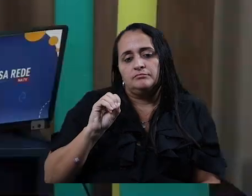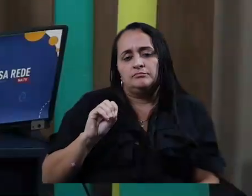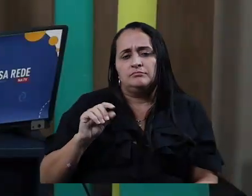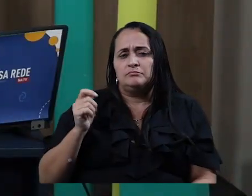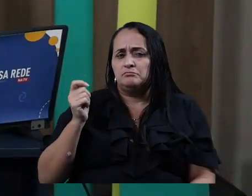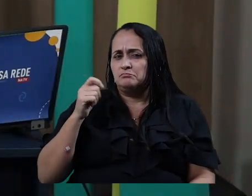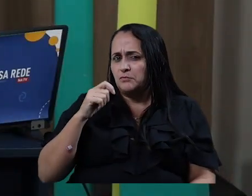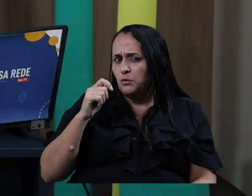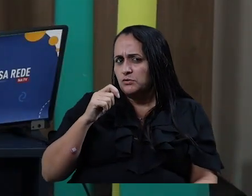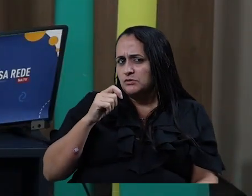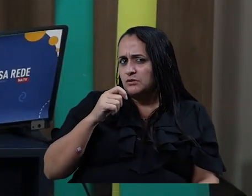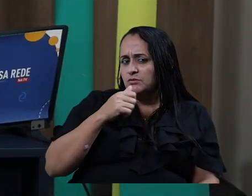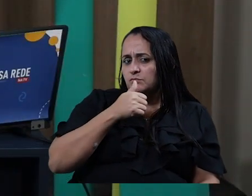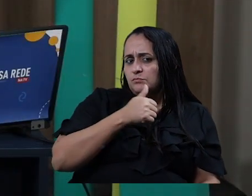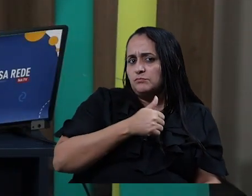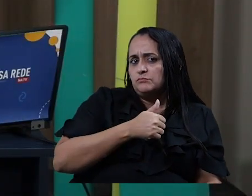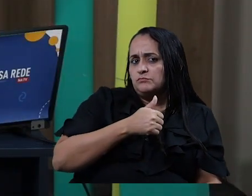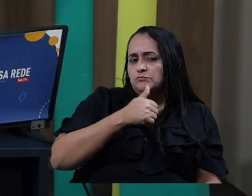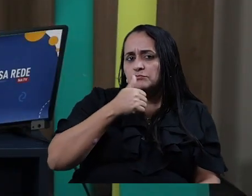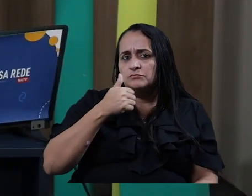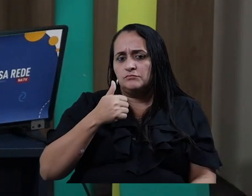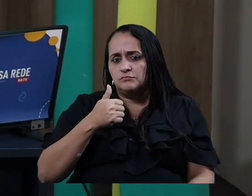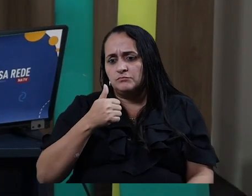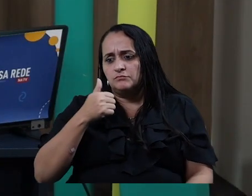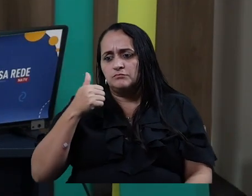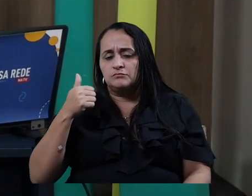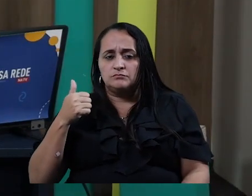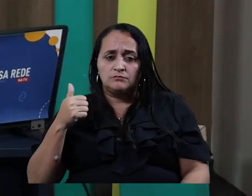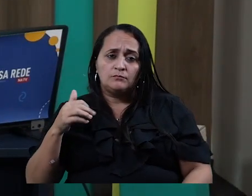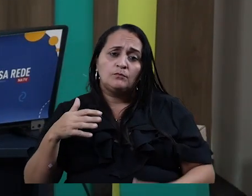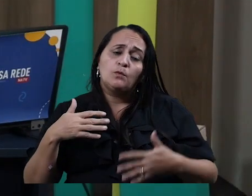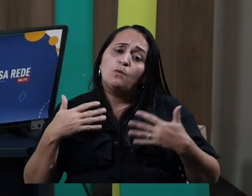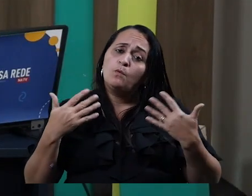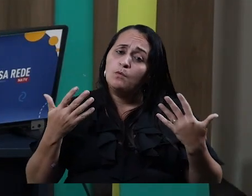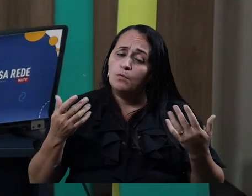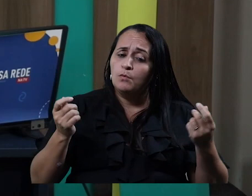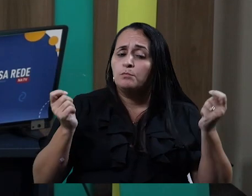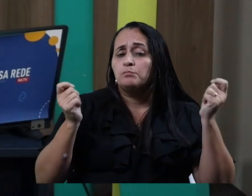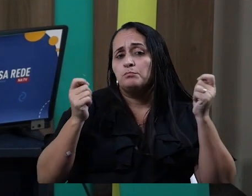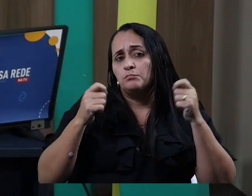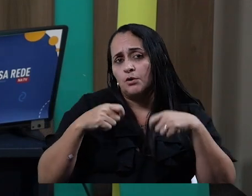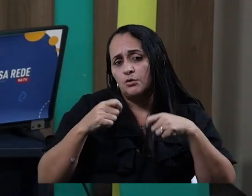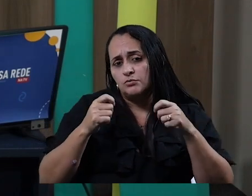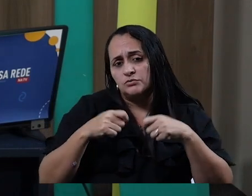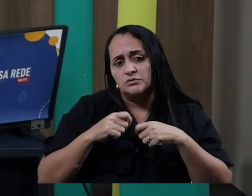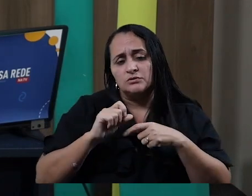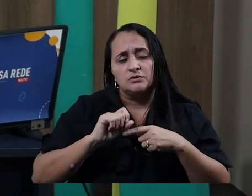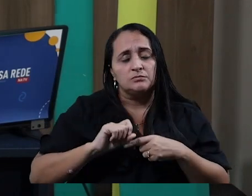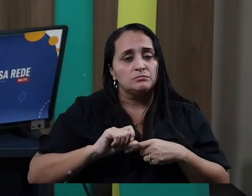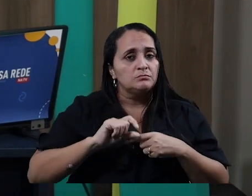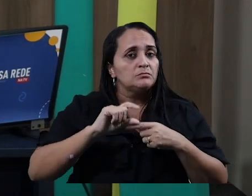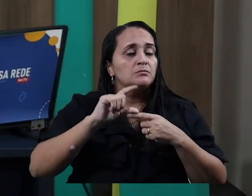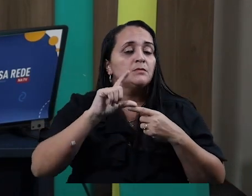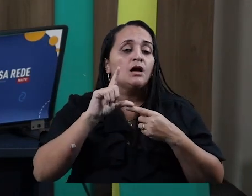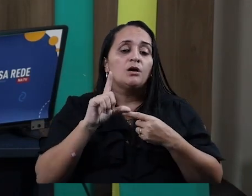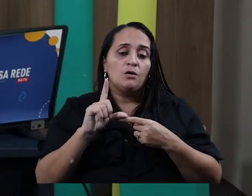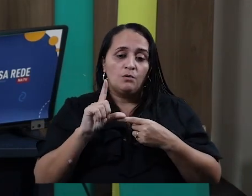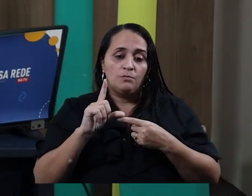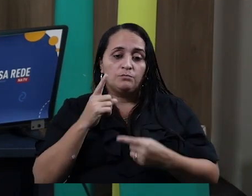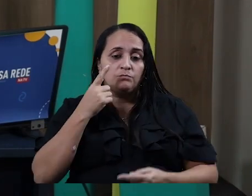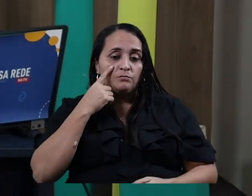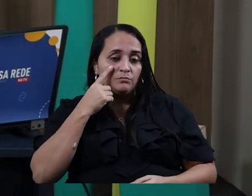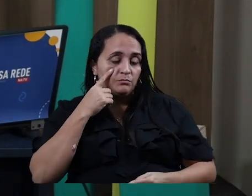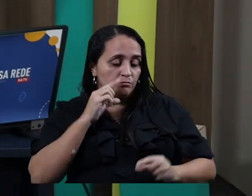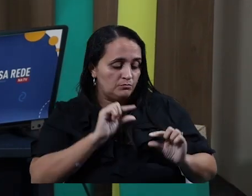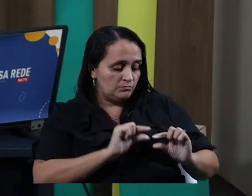pode ser de 1 em 1, como a gente vê aqui, ou pode ser maior, mais amplo, como a gente vê